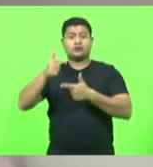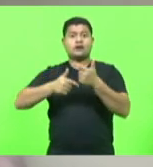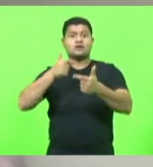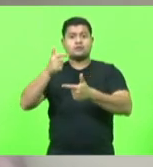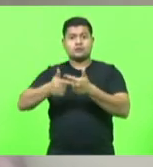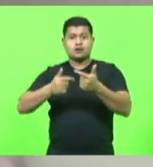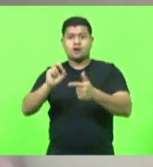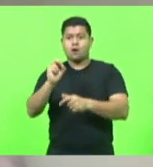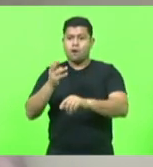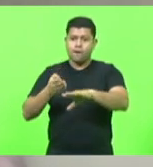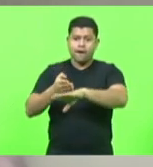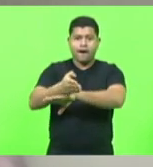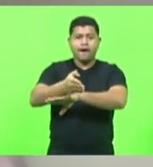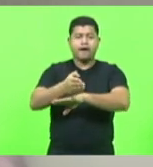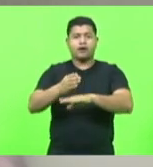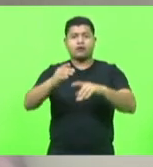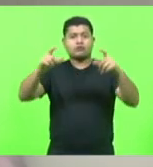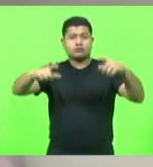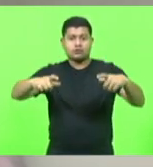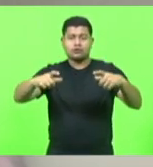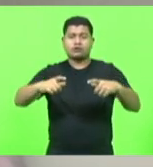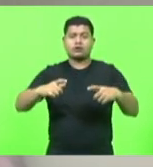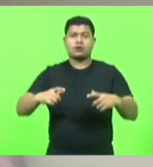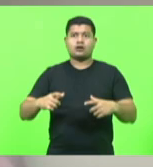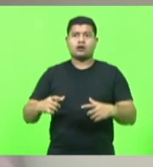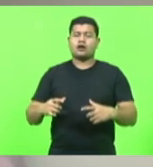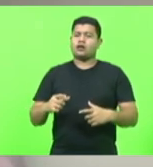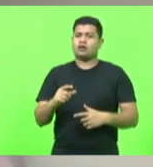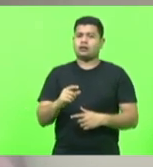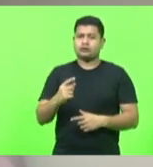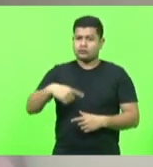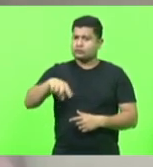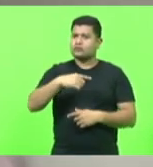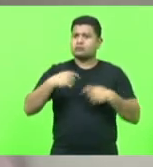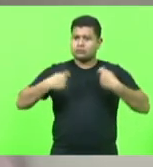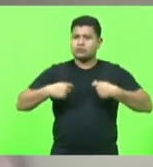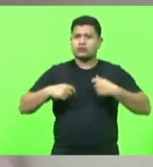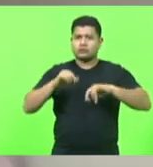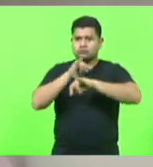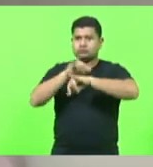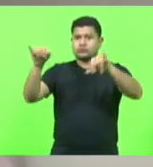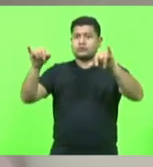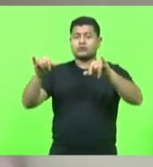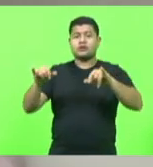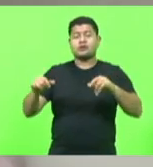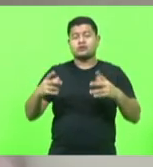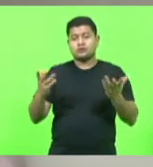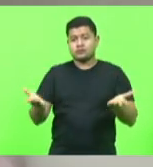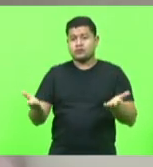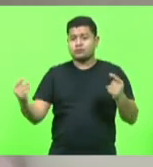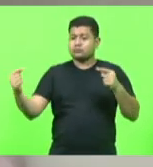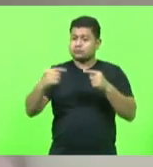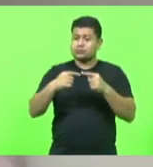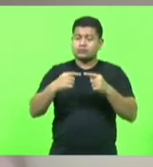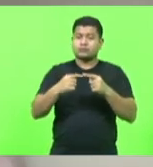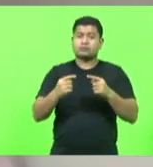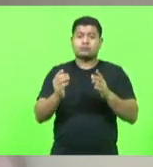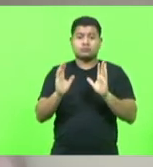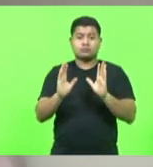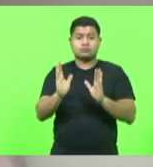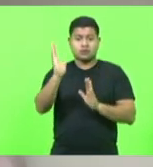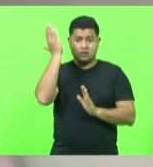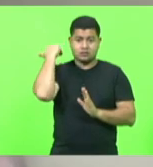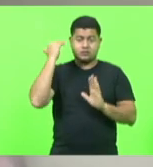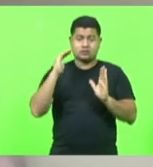que nos manifestar. Estamos falando de um poder. Então, baseado no que esta casa fez com relação